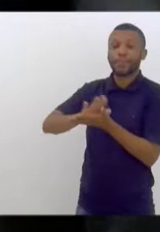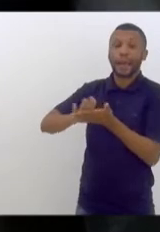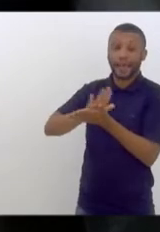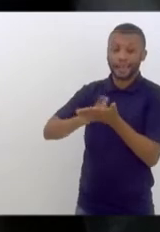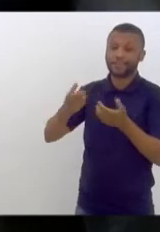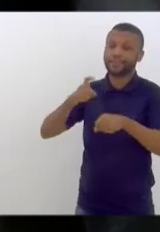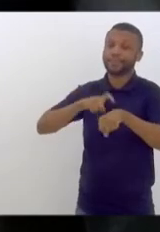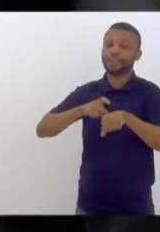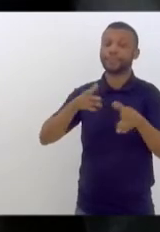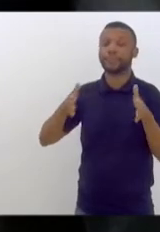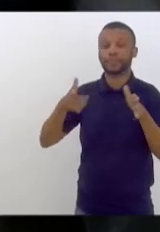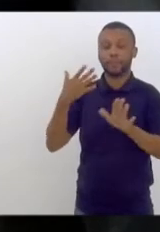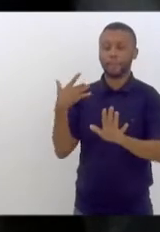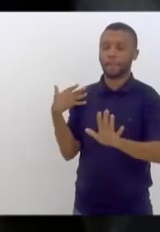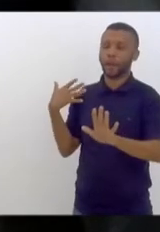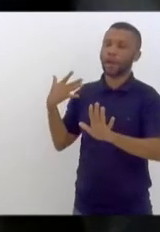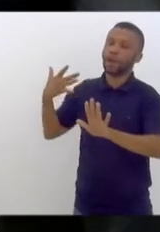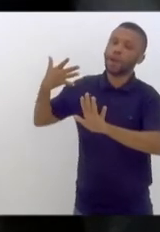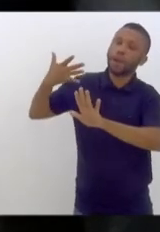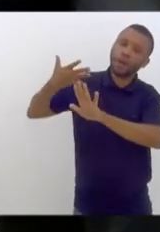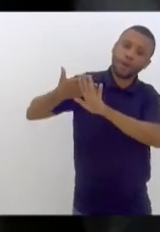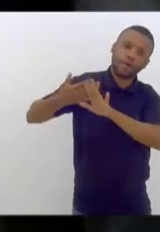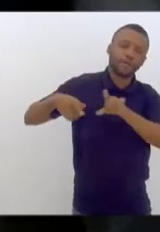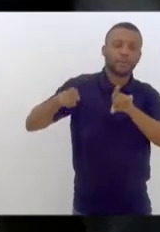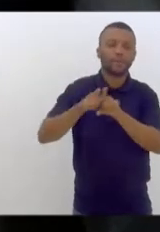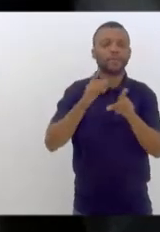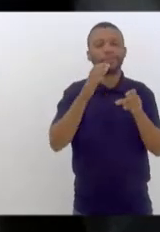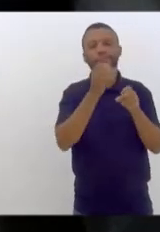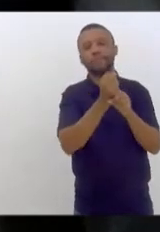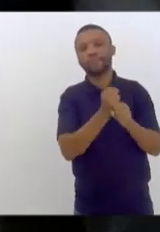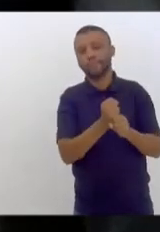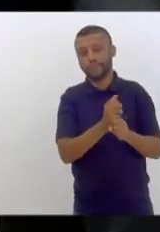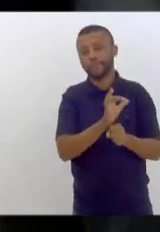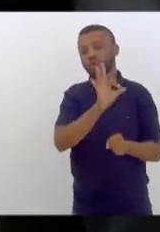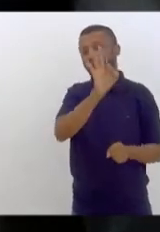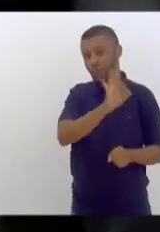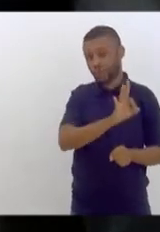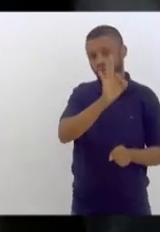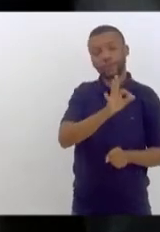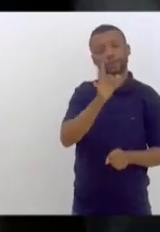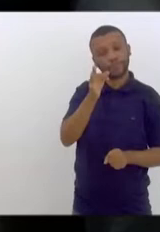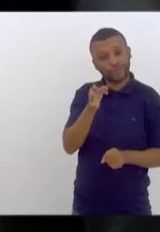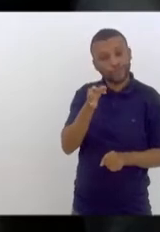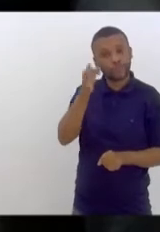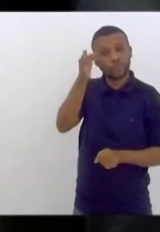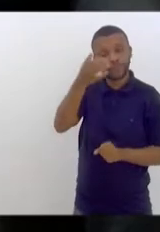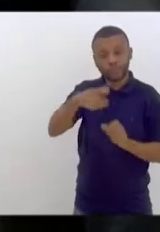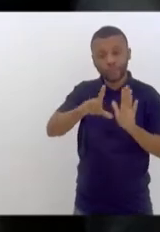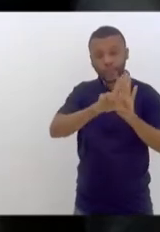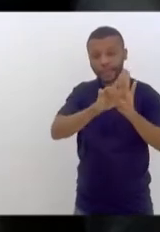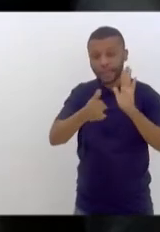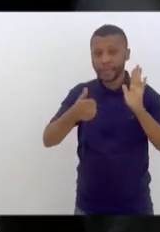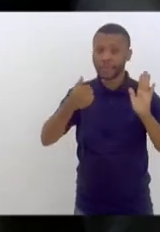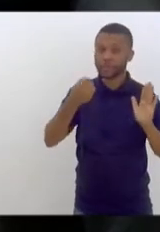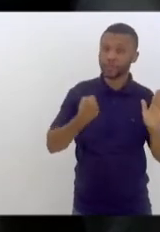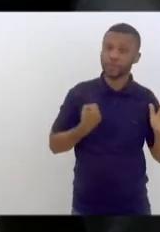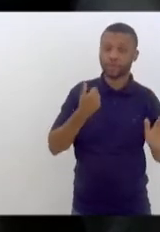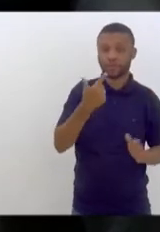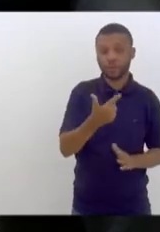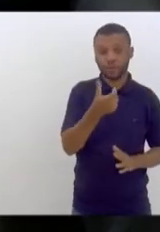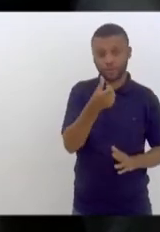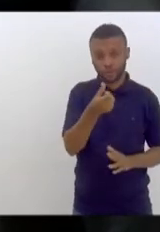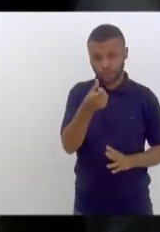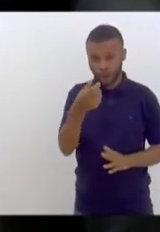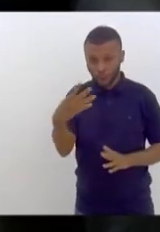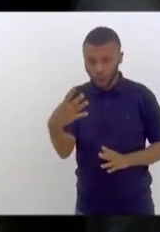Também foram calculados os indicadores daqui para frente, ou seja, considerando a Lei 2664 do jeito que ela está